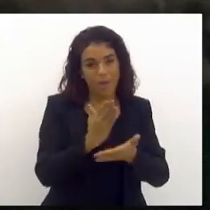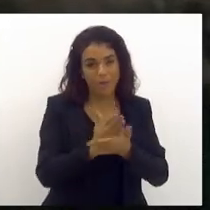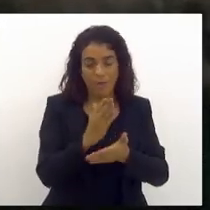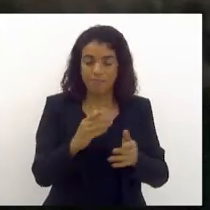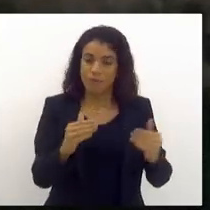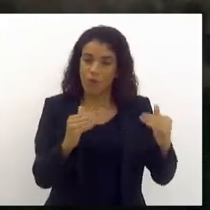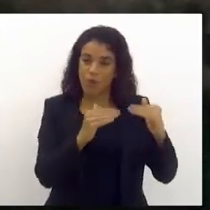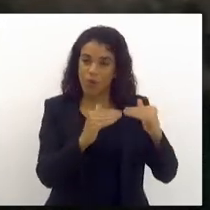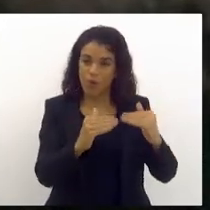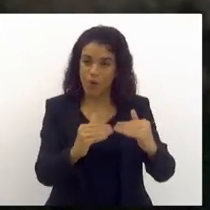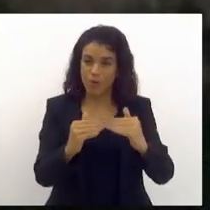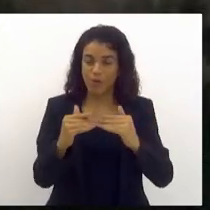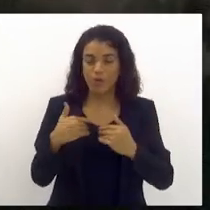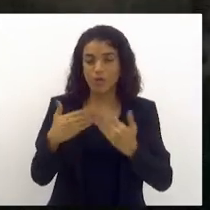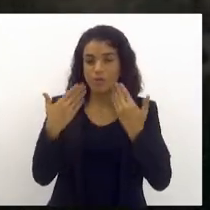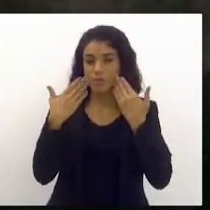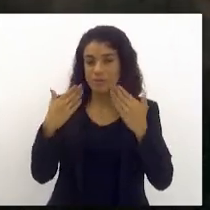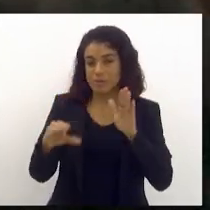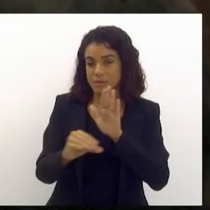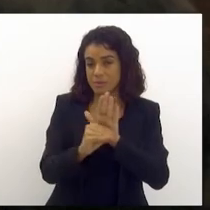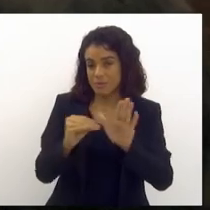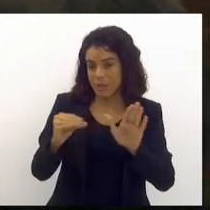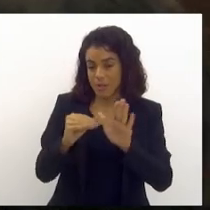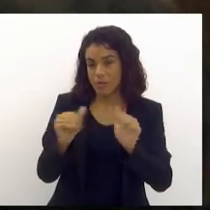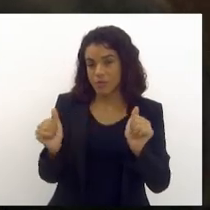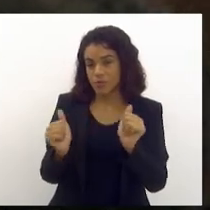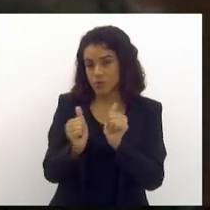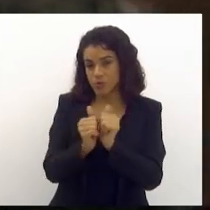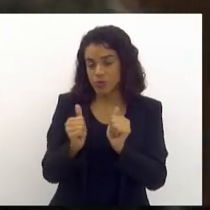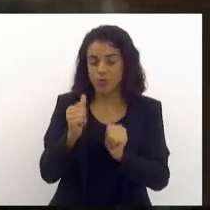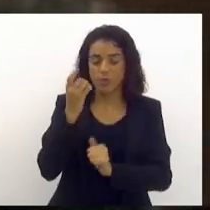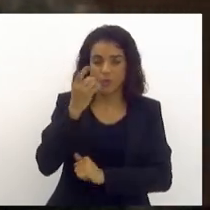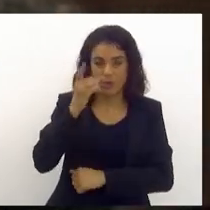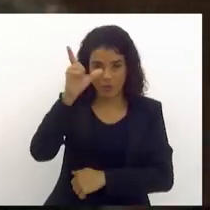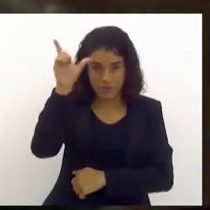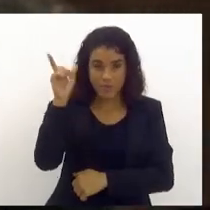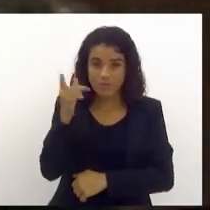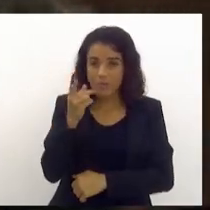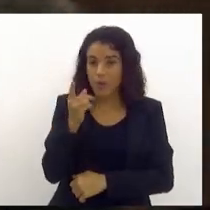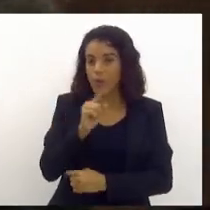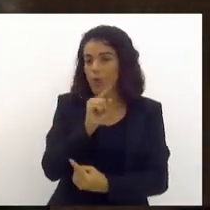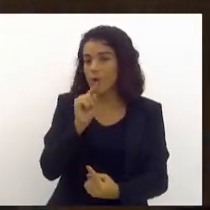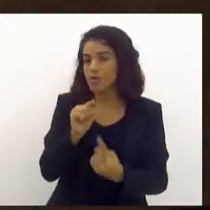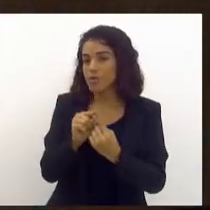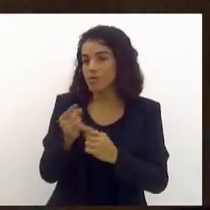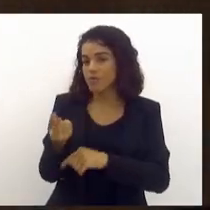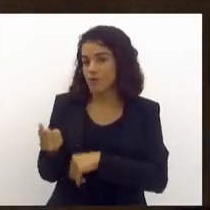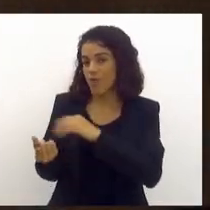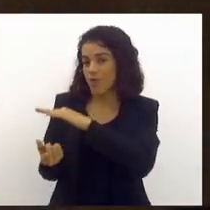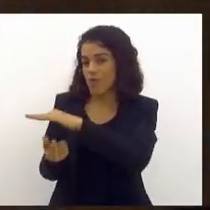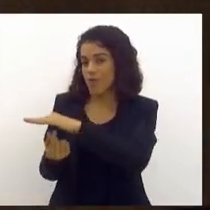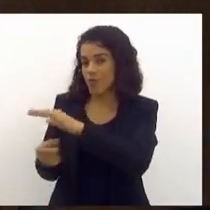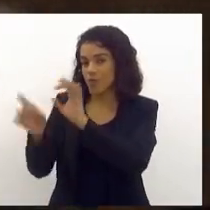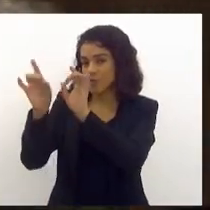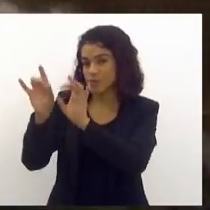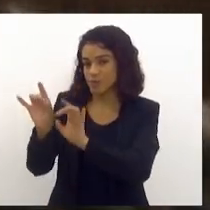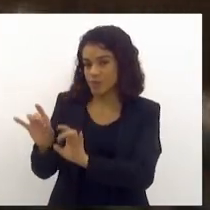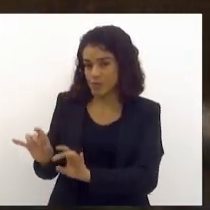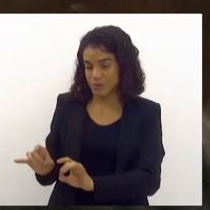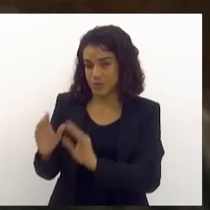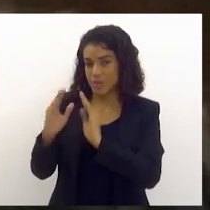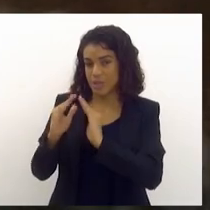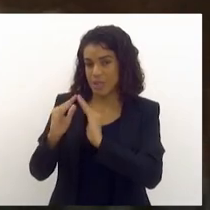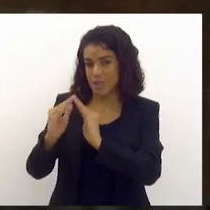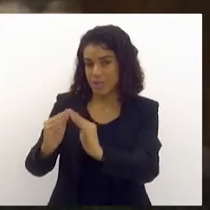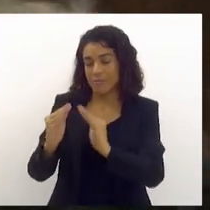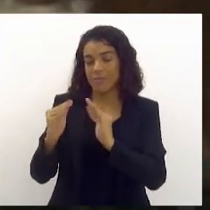Souza e da Verônica, a gente apresentou uma emenda, juntamente com o nosso líder Luiz Paulo, para a questão do Fundo Especial de Interesse Social de